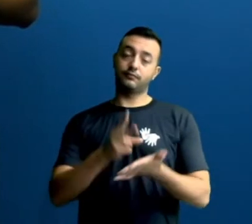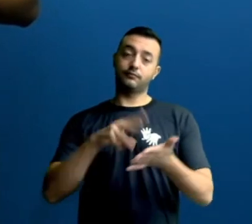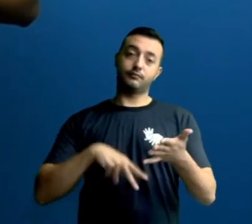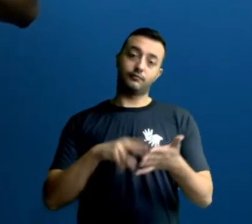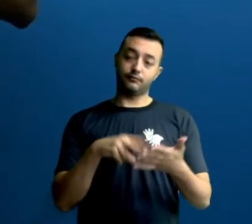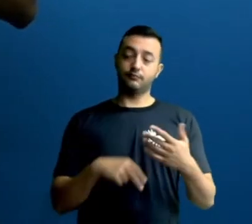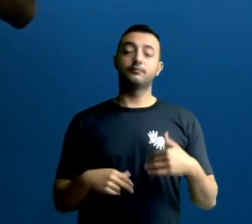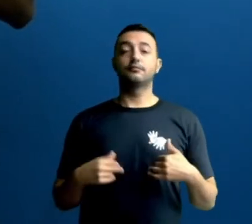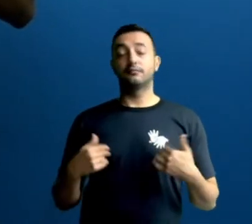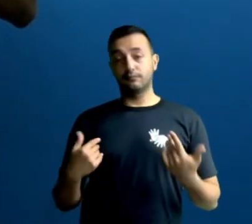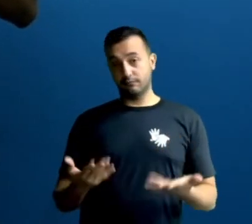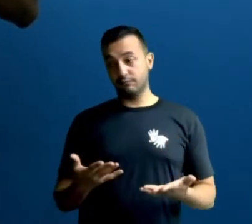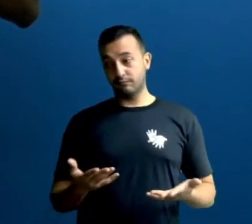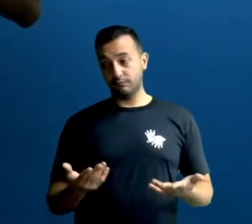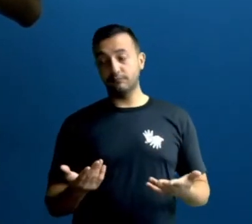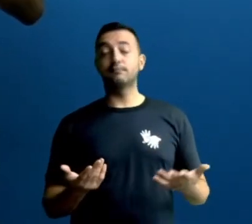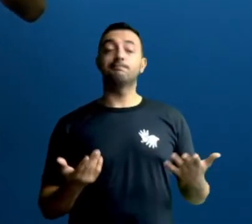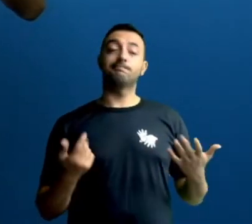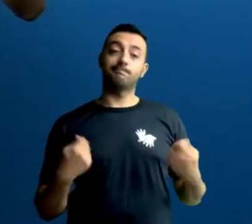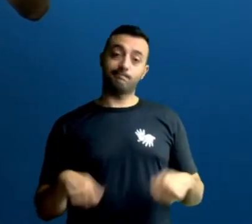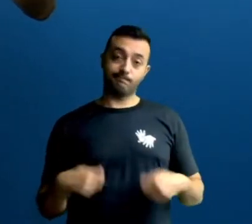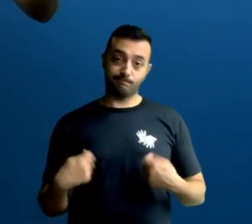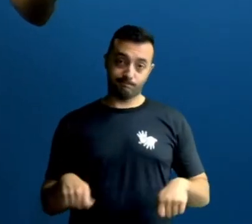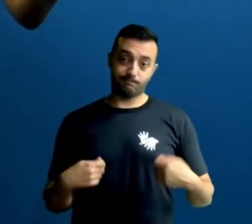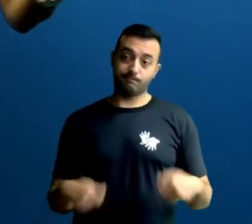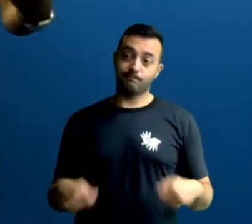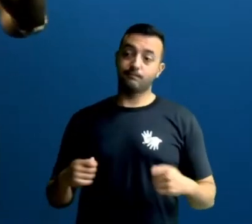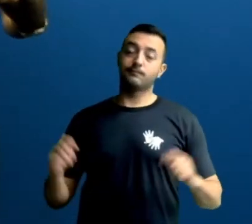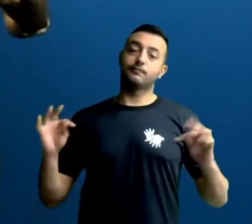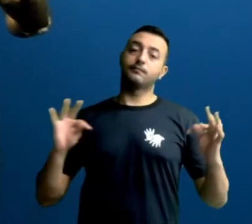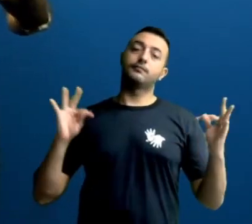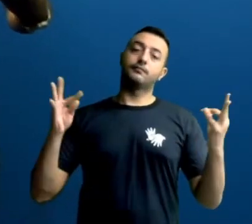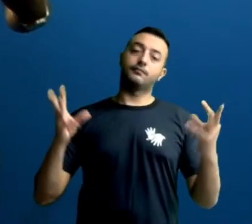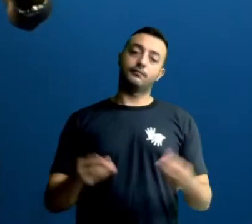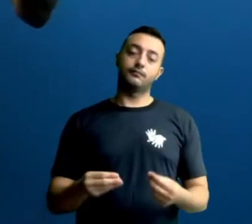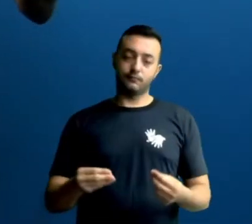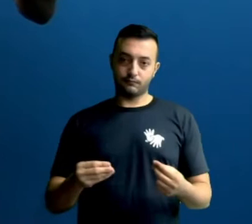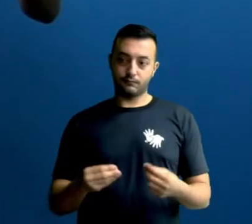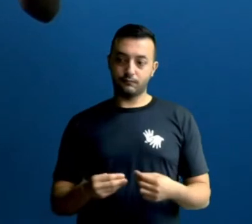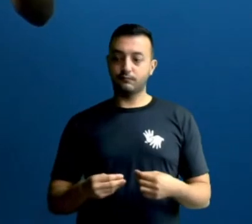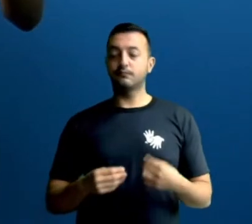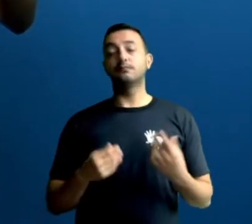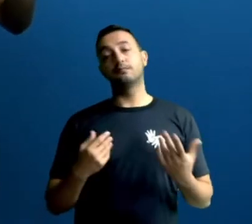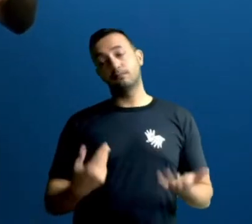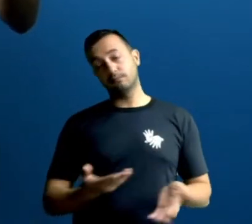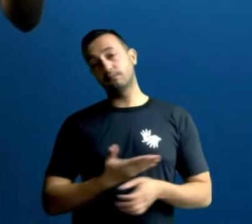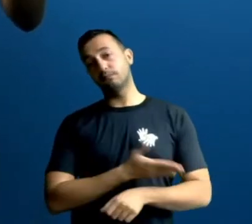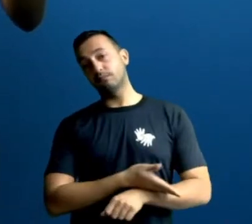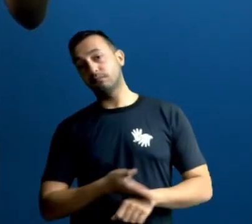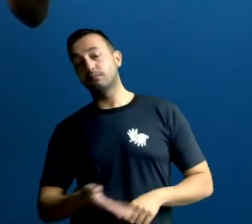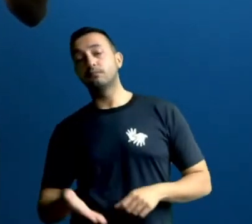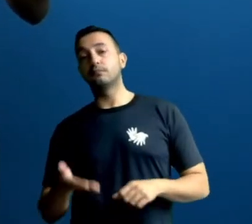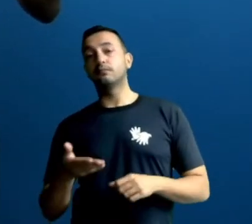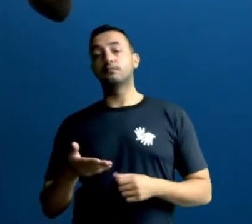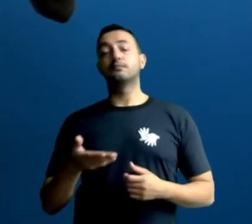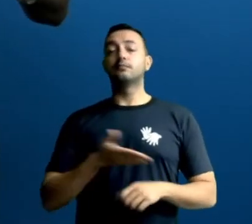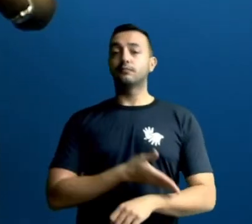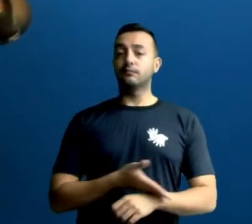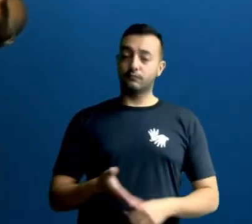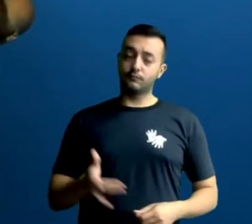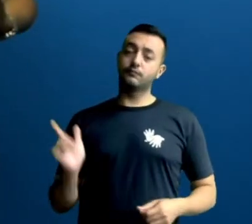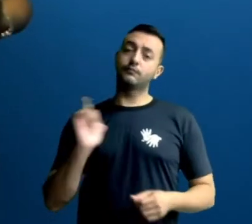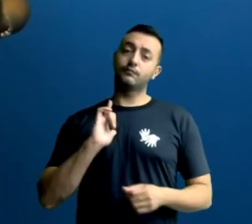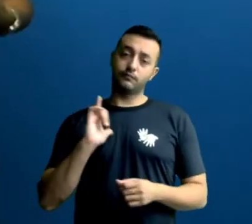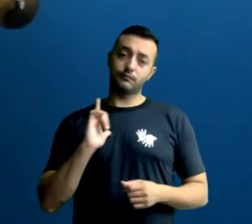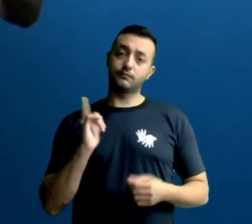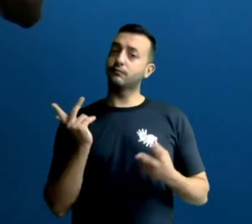de leitura. Gente, isso aí deveria ser para todos e ter esse hábito aí como hábito que nós